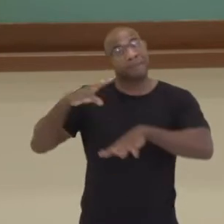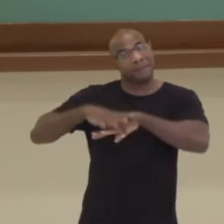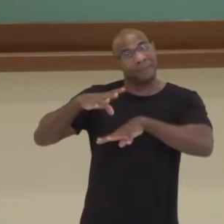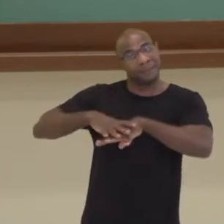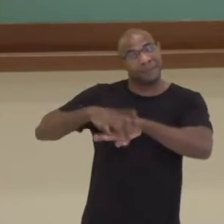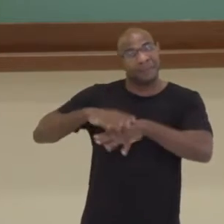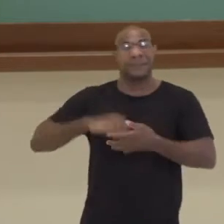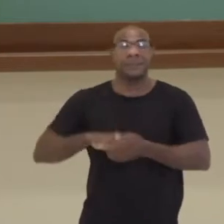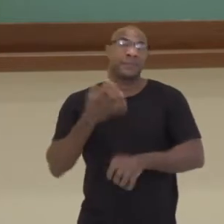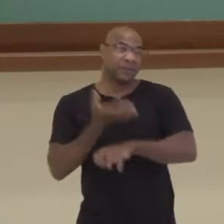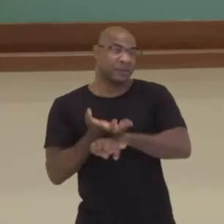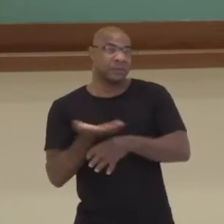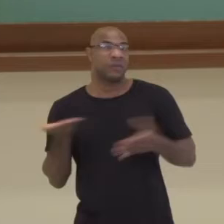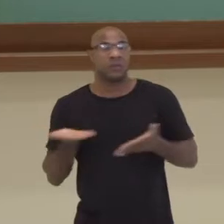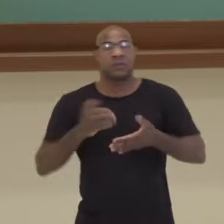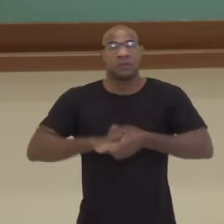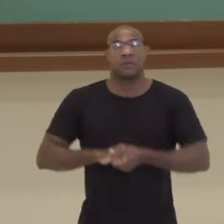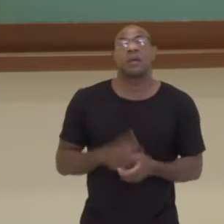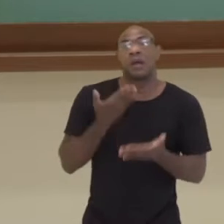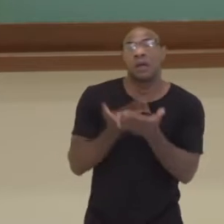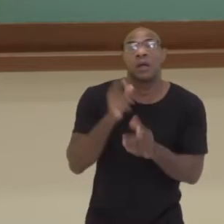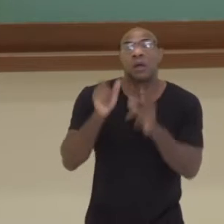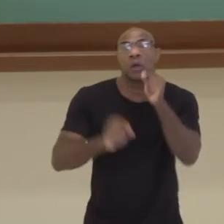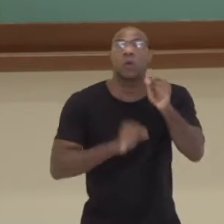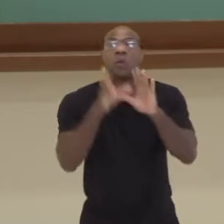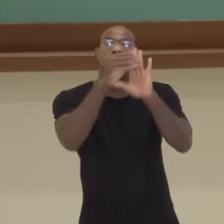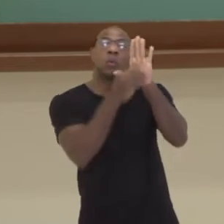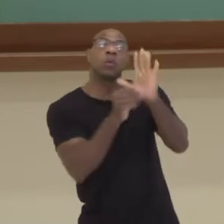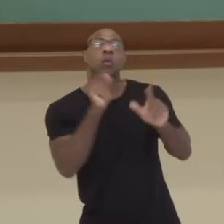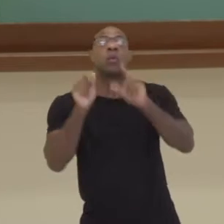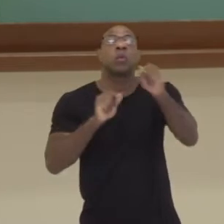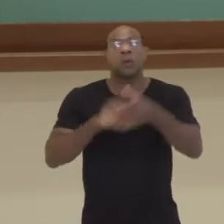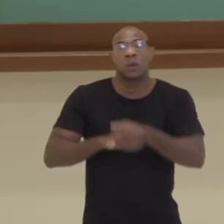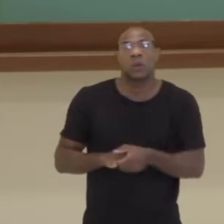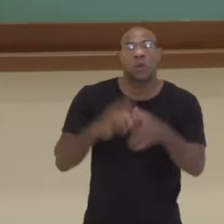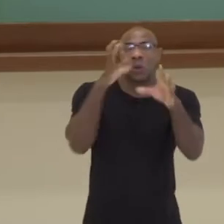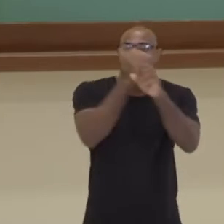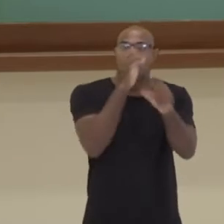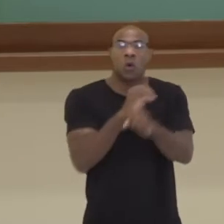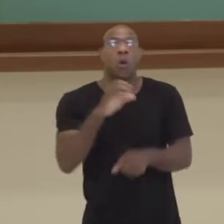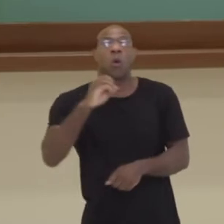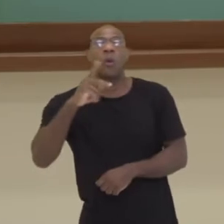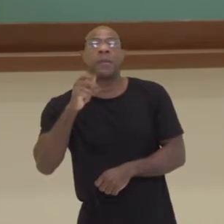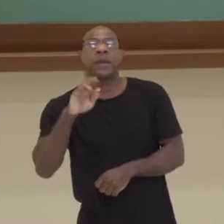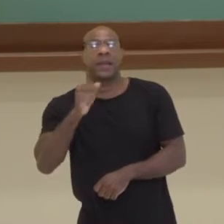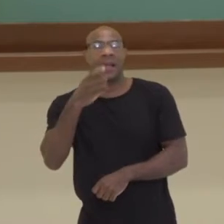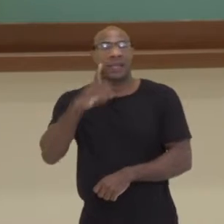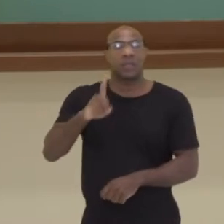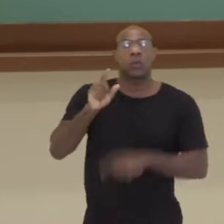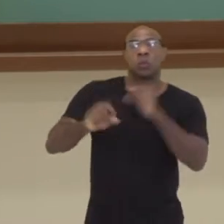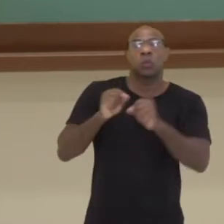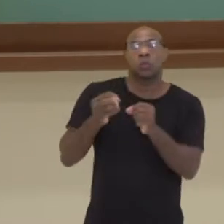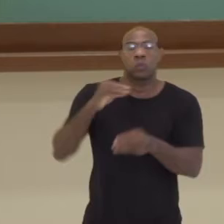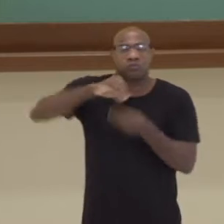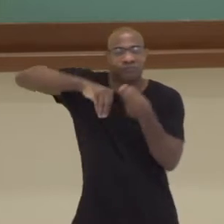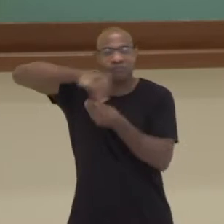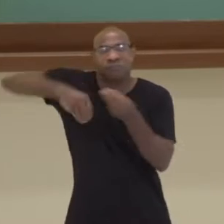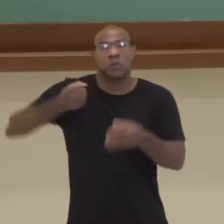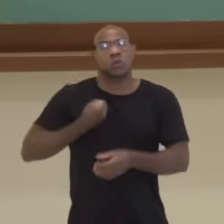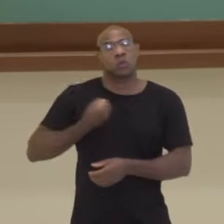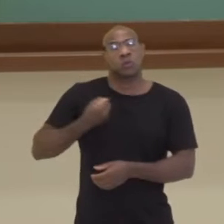matemática. Na aula de hoje vamos falar sobre as operações envolvendo os